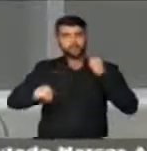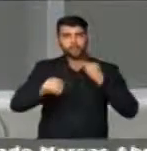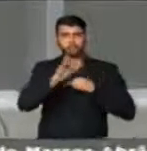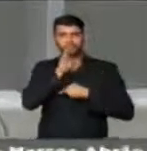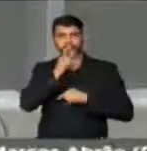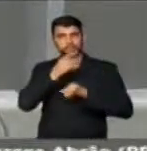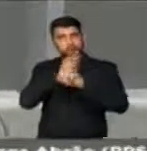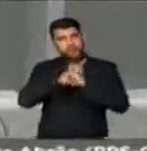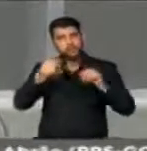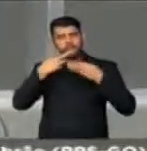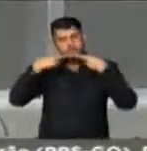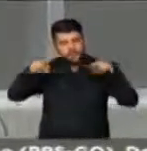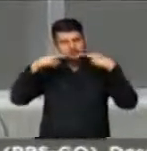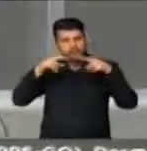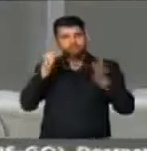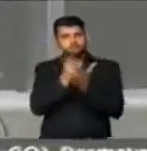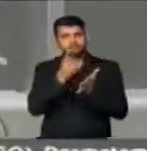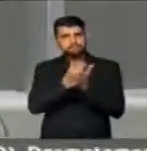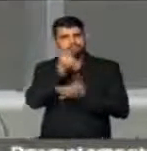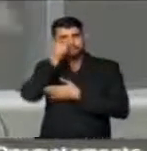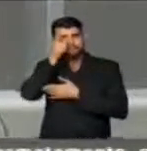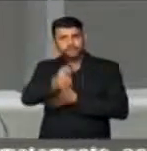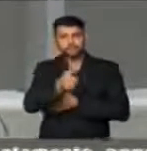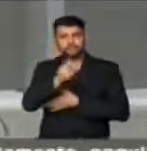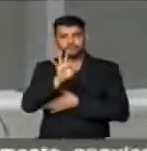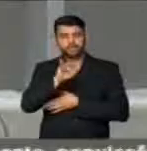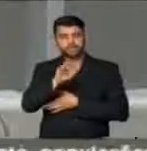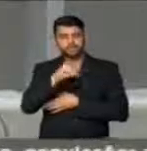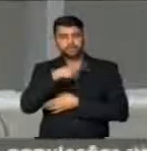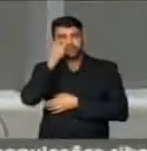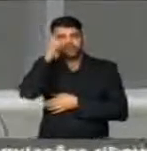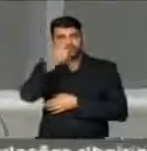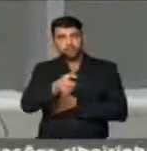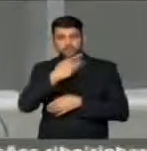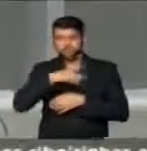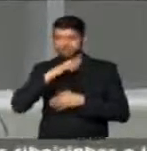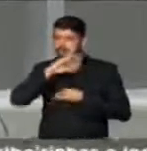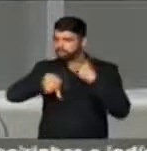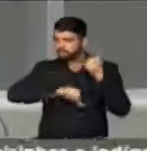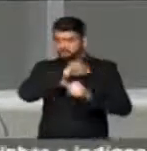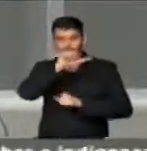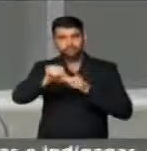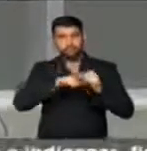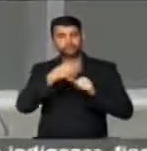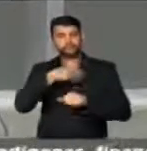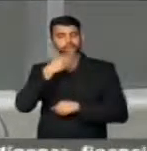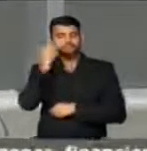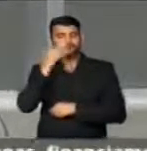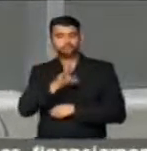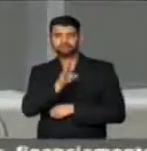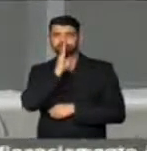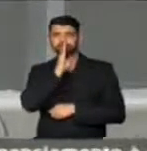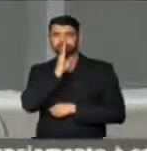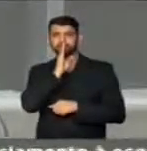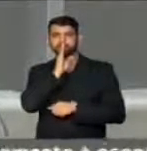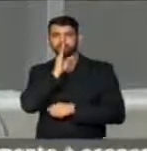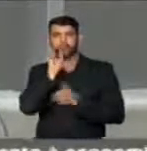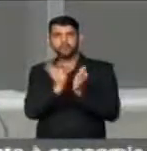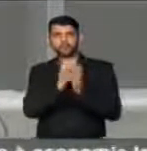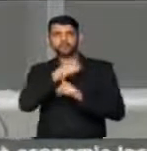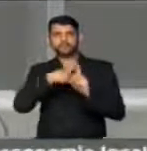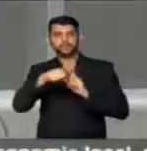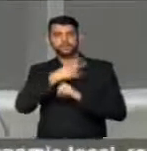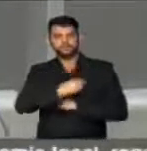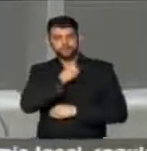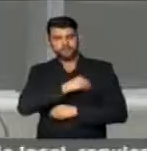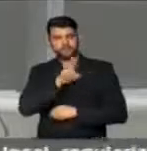que nós vamos denunciar amplamente os interesses fascistas, os interesses reacionários de tentar calar o movimento social. Portanto,